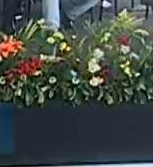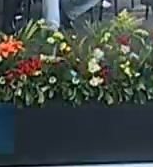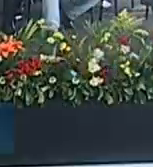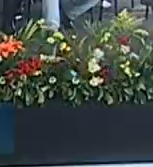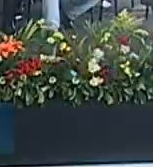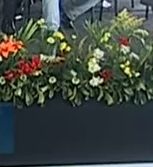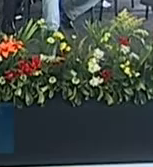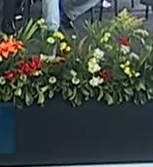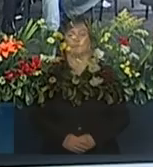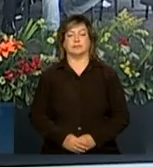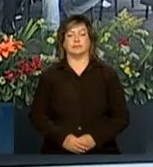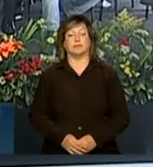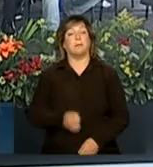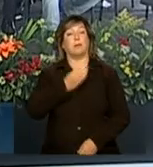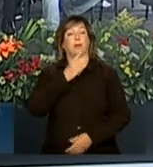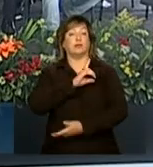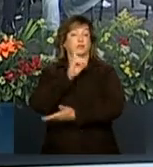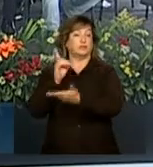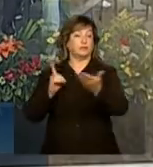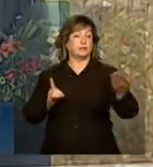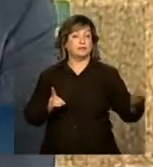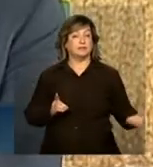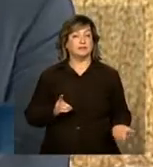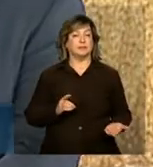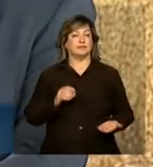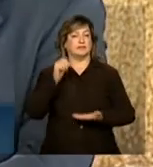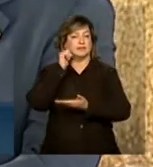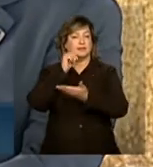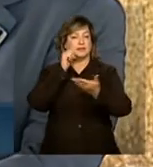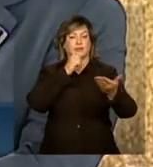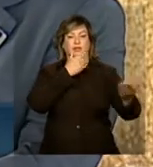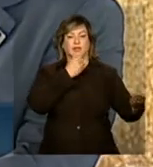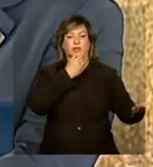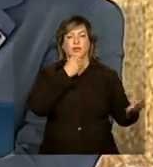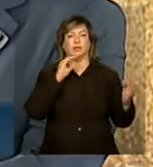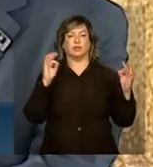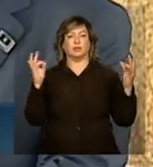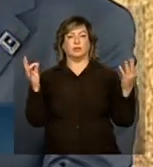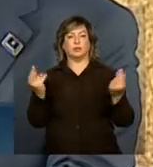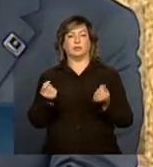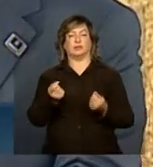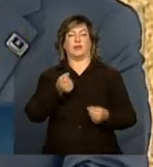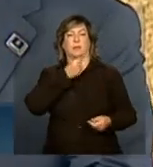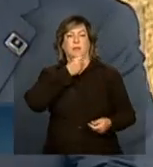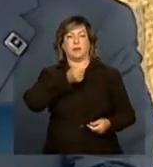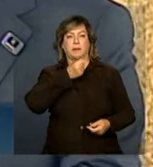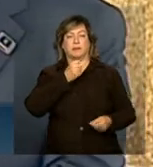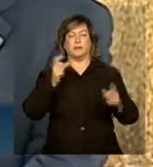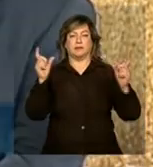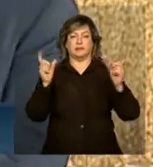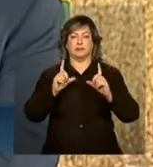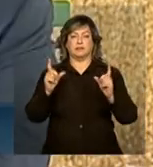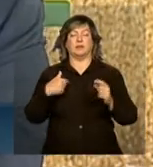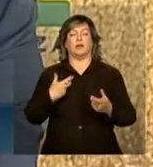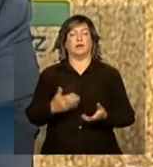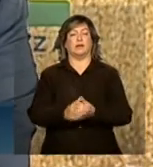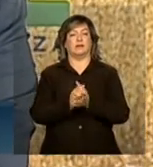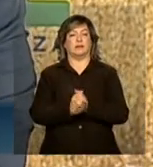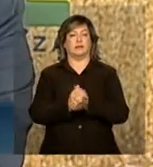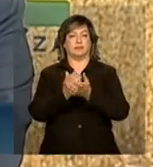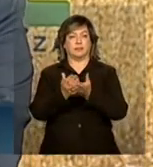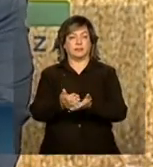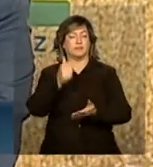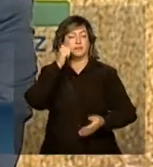Bom dia. Bom dia, senhoras. Bom dia, senhores. Bom dia, imprensa. Quero saudar a excelentíssima